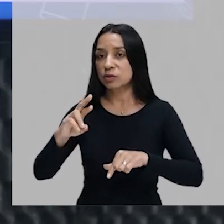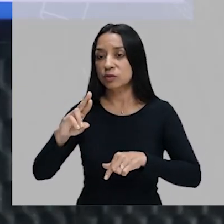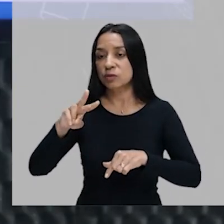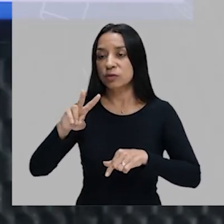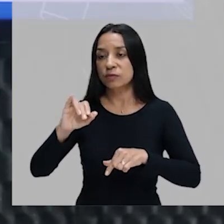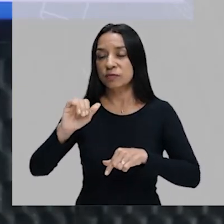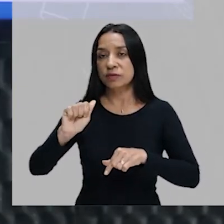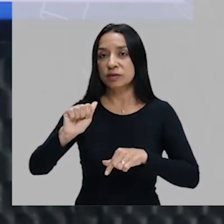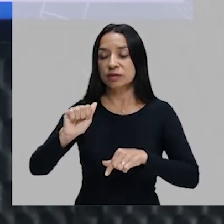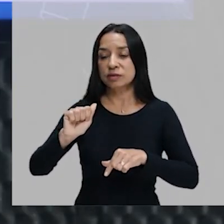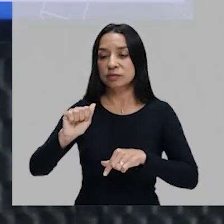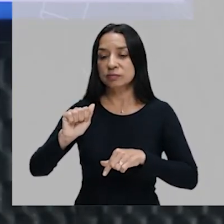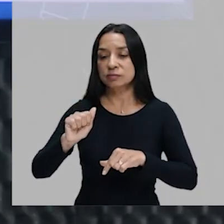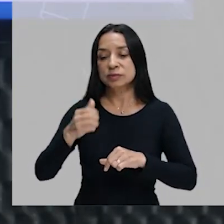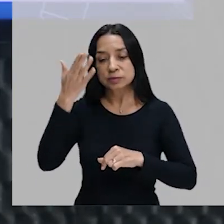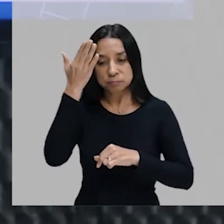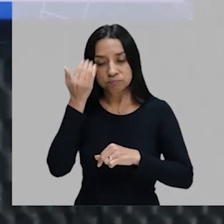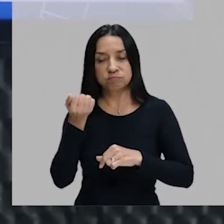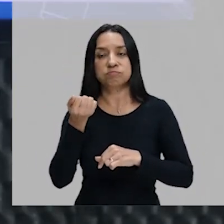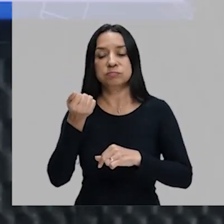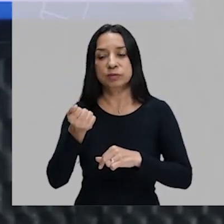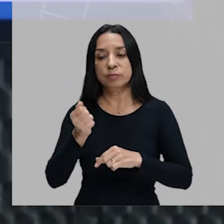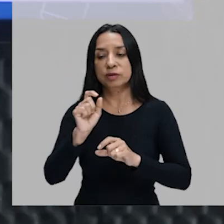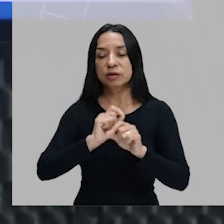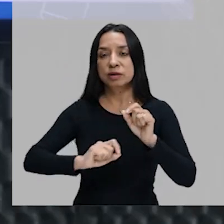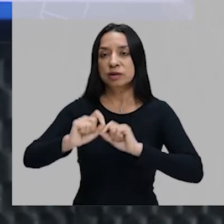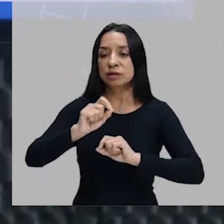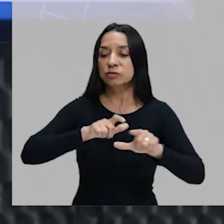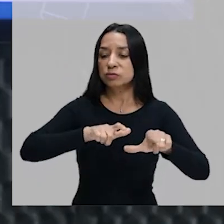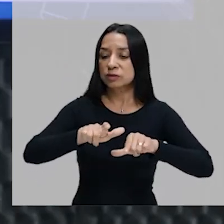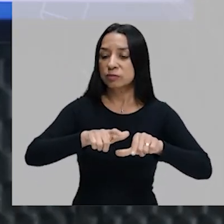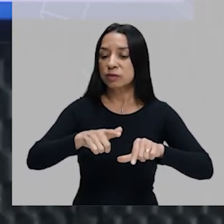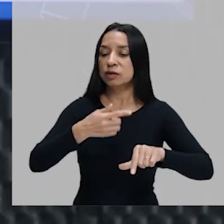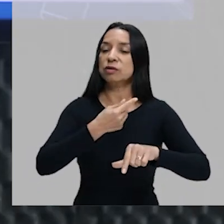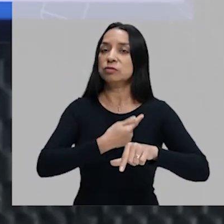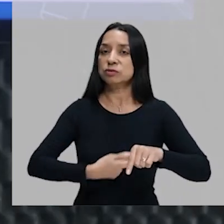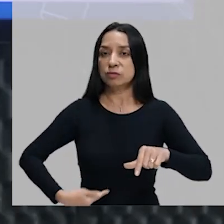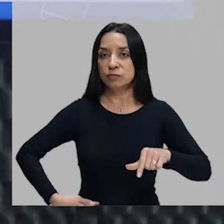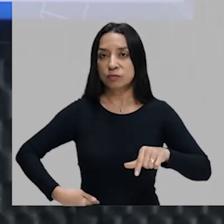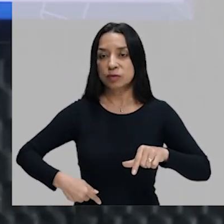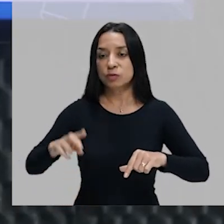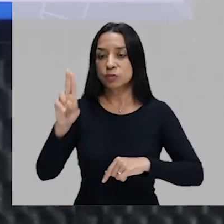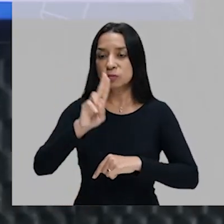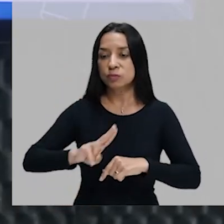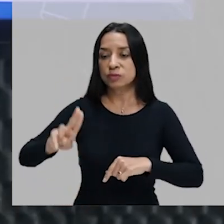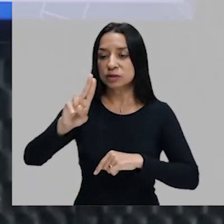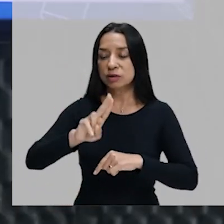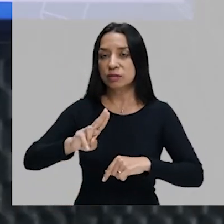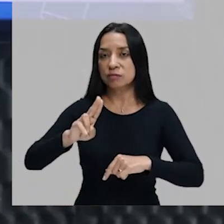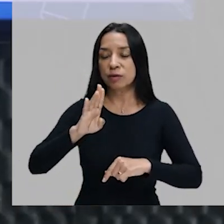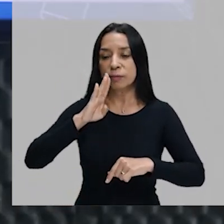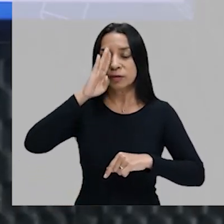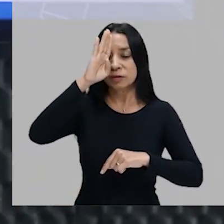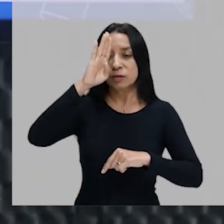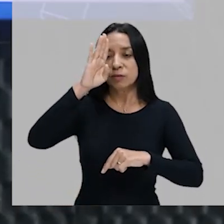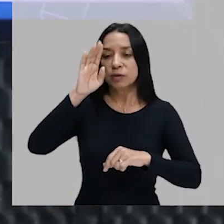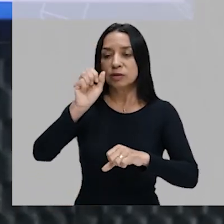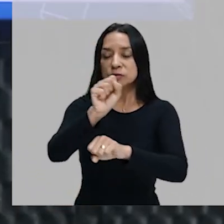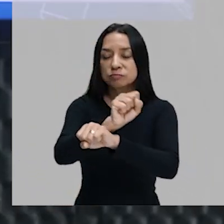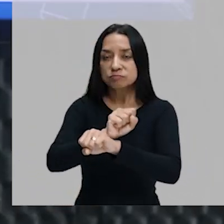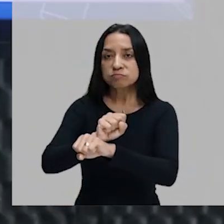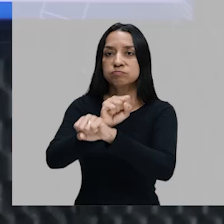públicas, apesar de saber que nas obras públicas se utilizava principalmente escravos, prisioneiros de